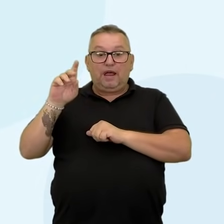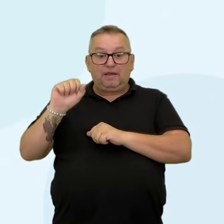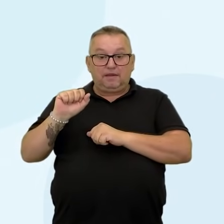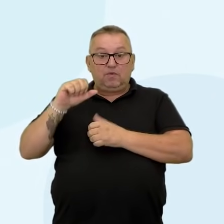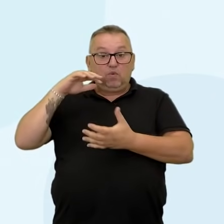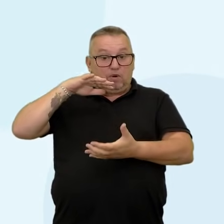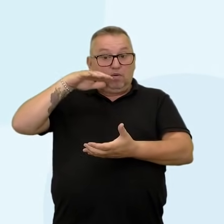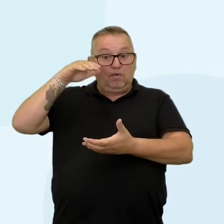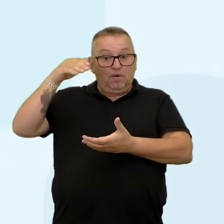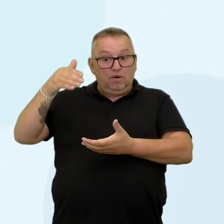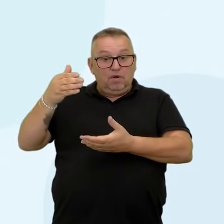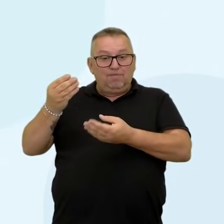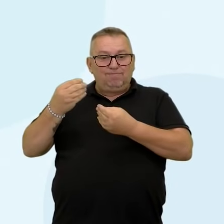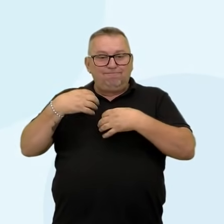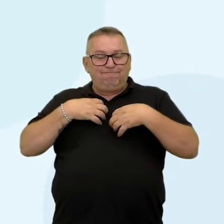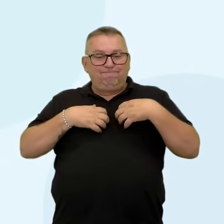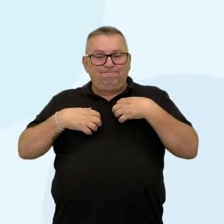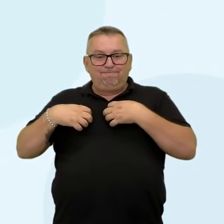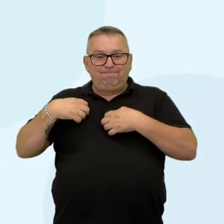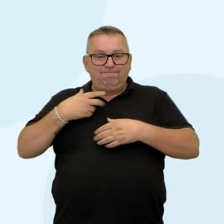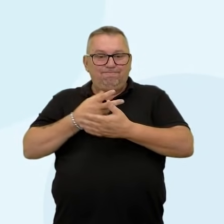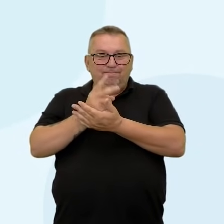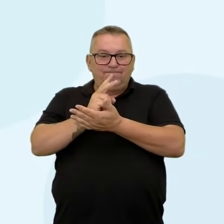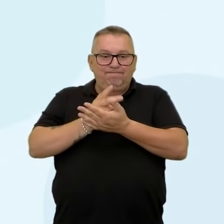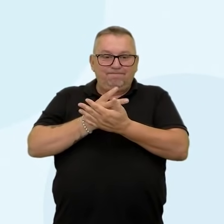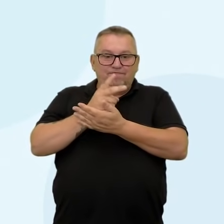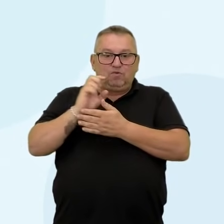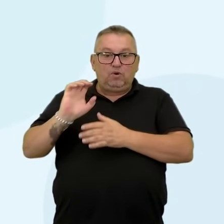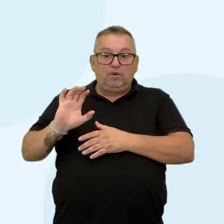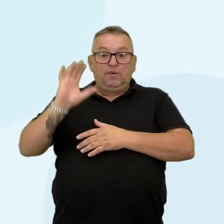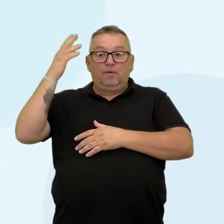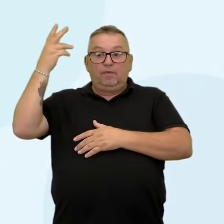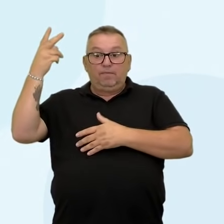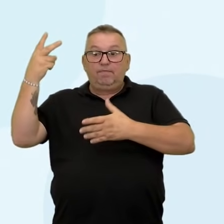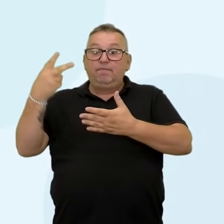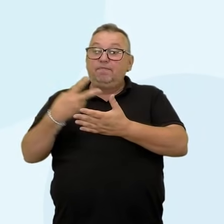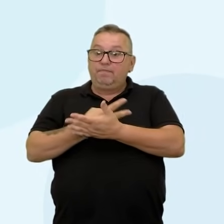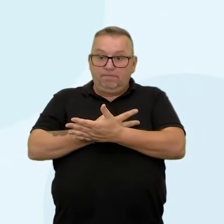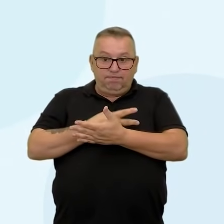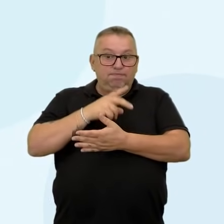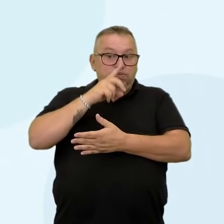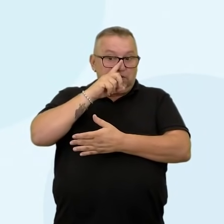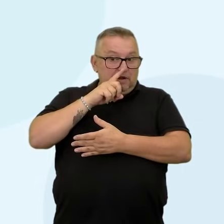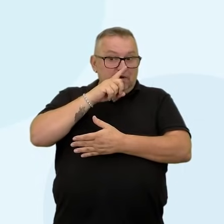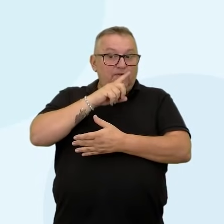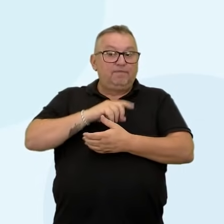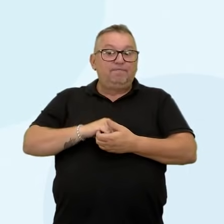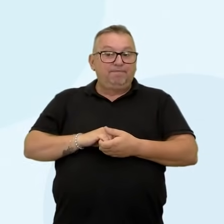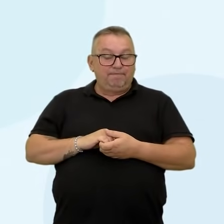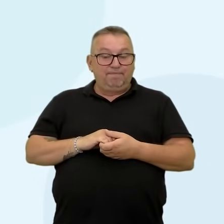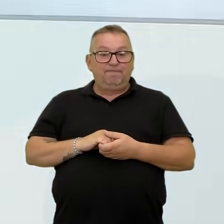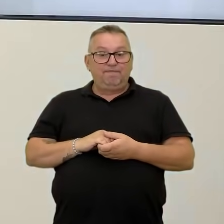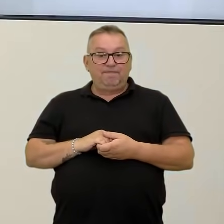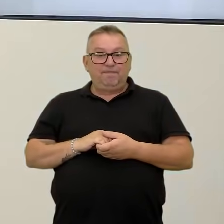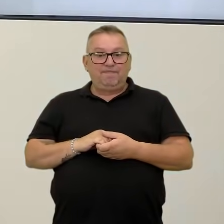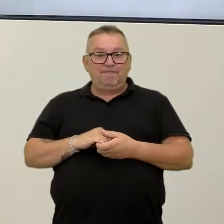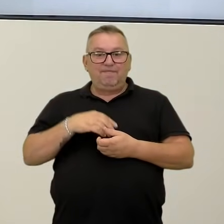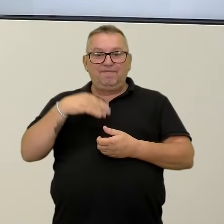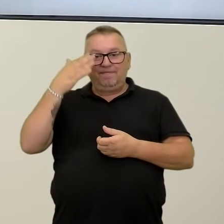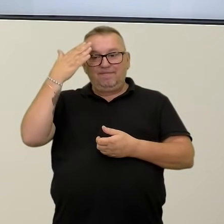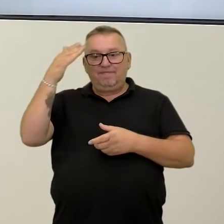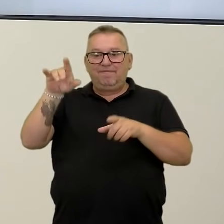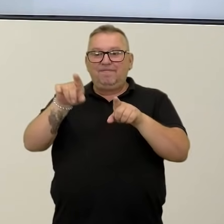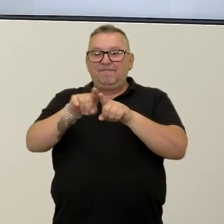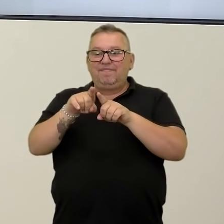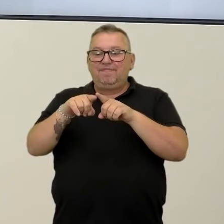composição dos gases atmosféricos causando desde desconfortos alterações climáticas graves gente eu quero